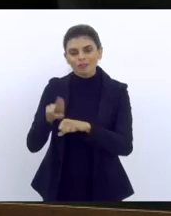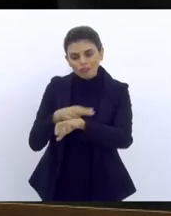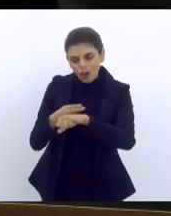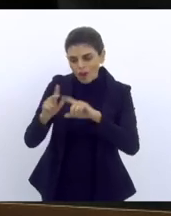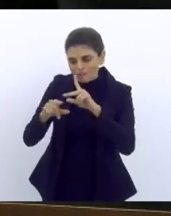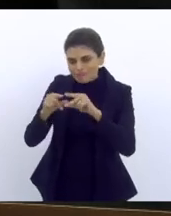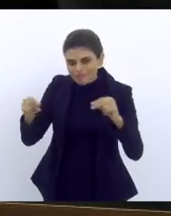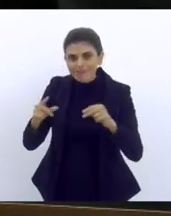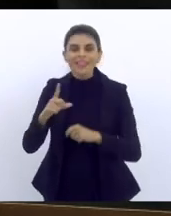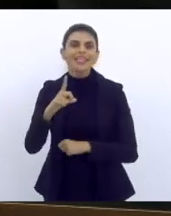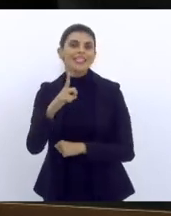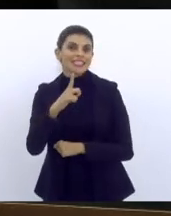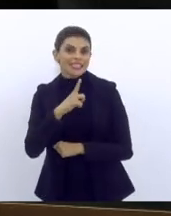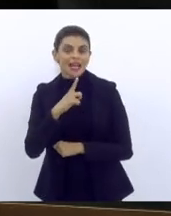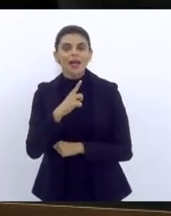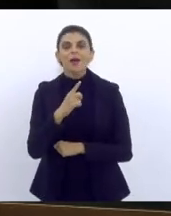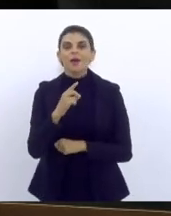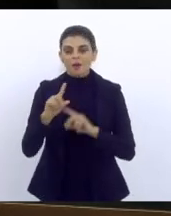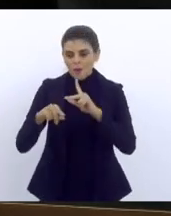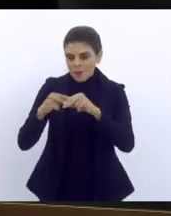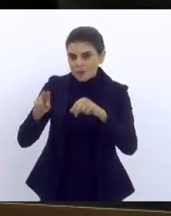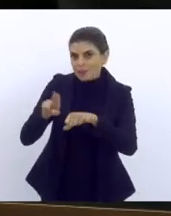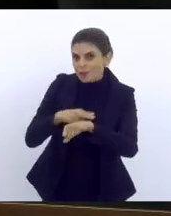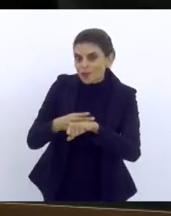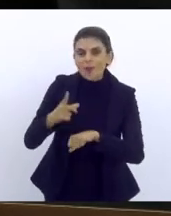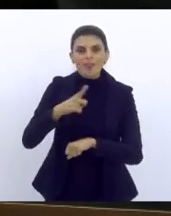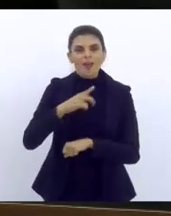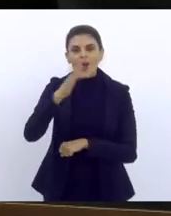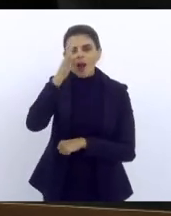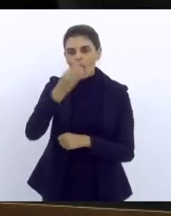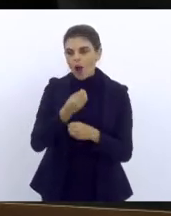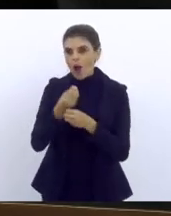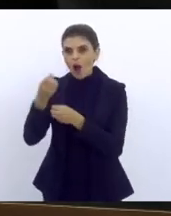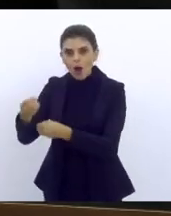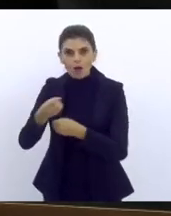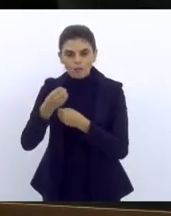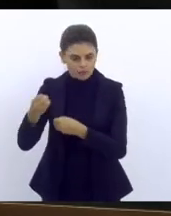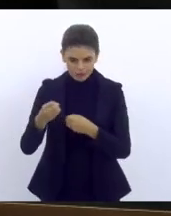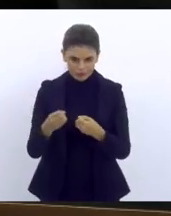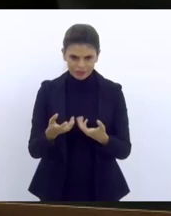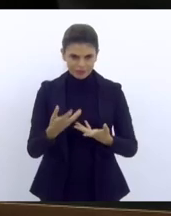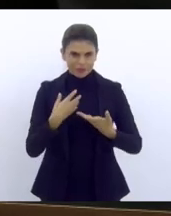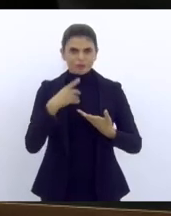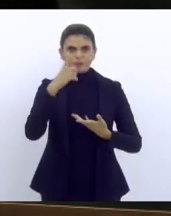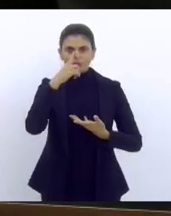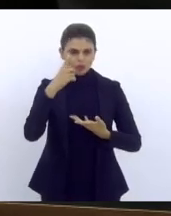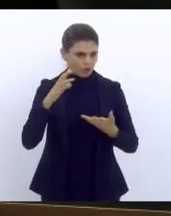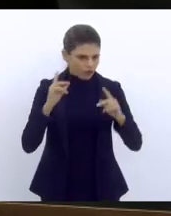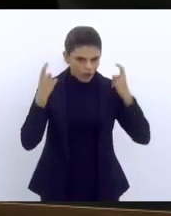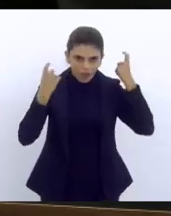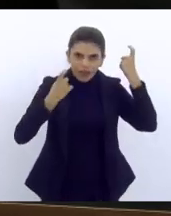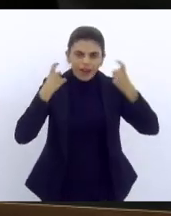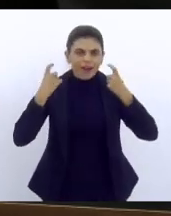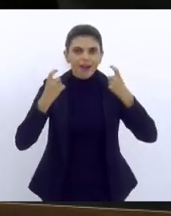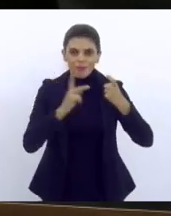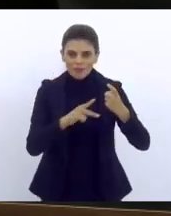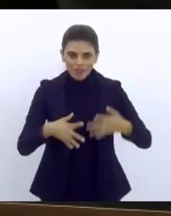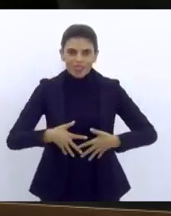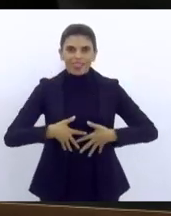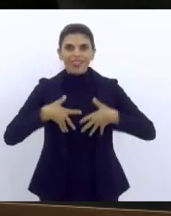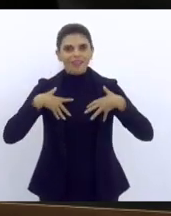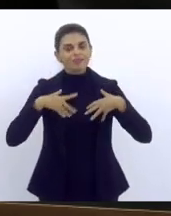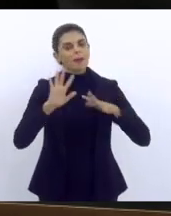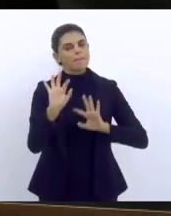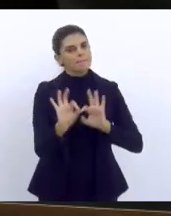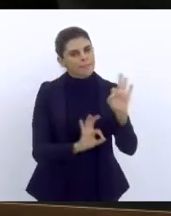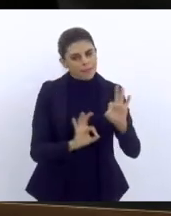uma rosa, porque a professora já está assustada. Quando ela chega e vê um garoto levando um bombom, uma rosa, um biscoito, ela já fica leve. Então,